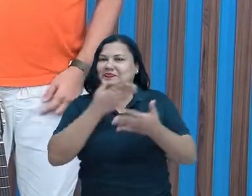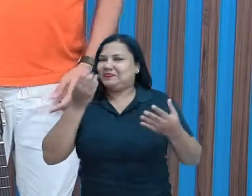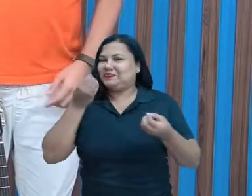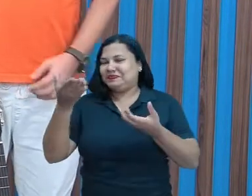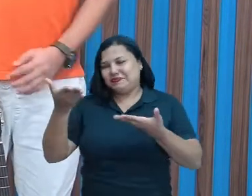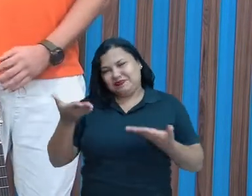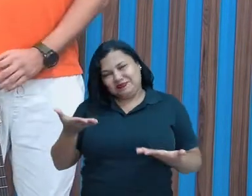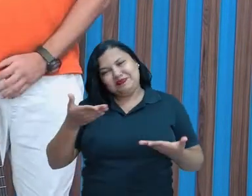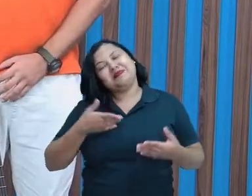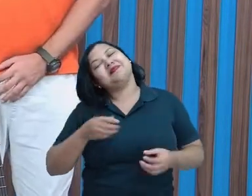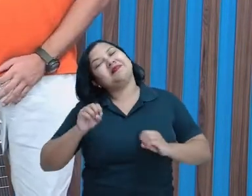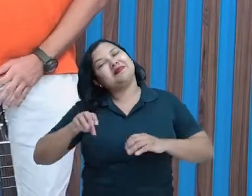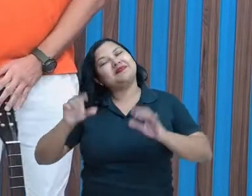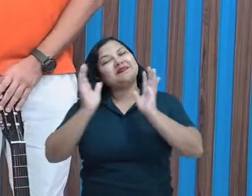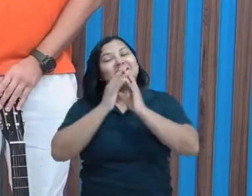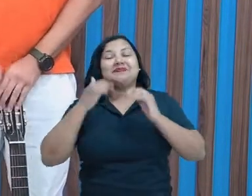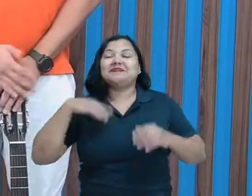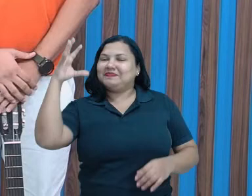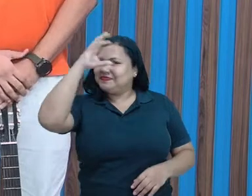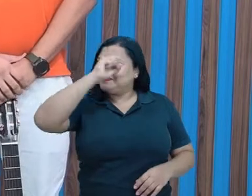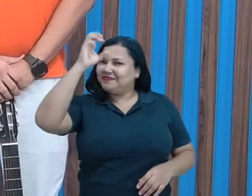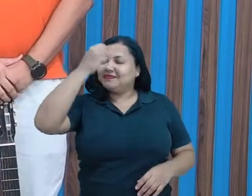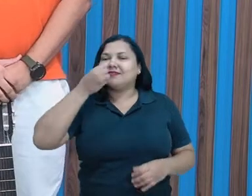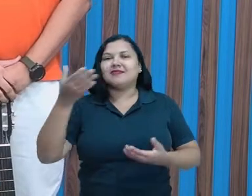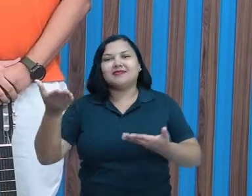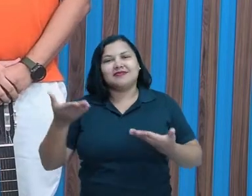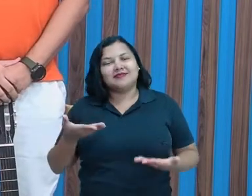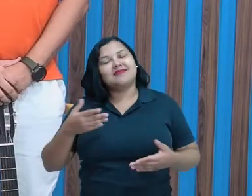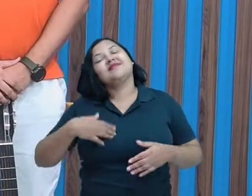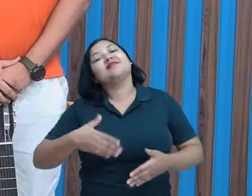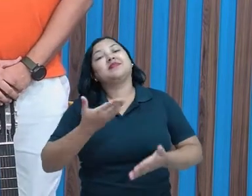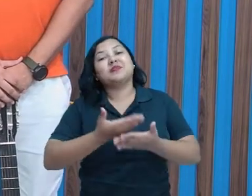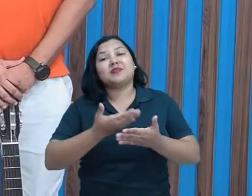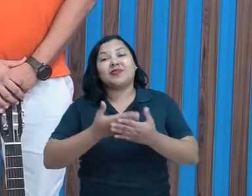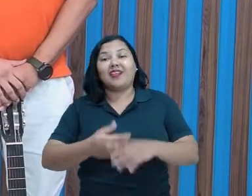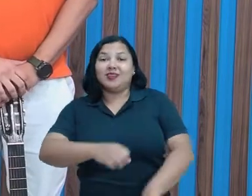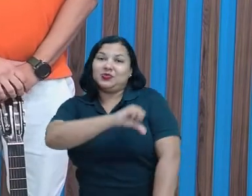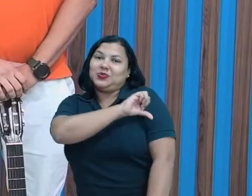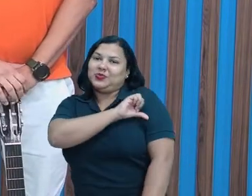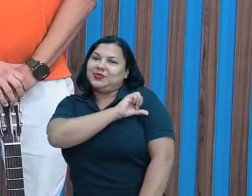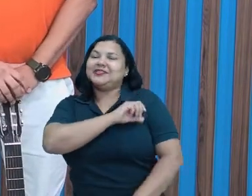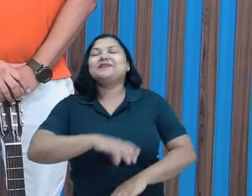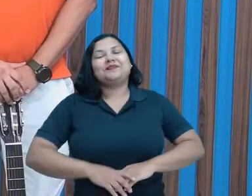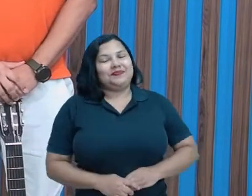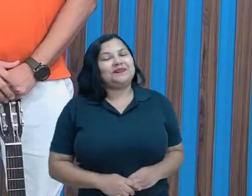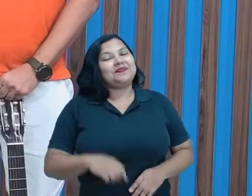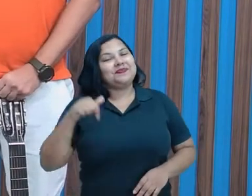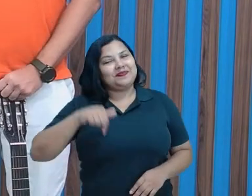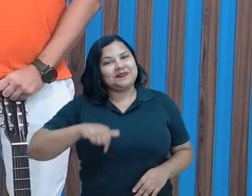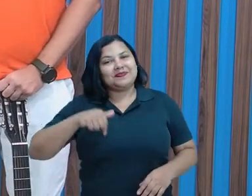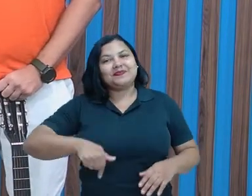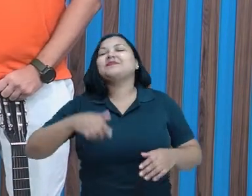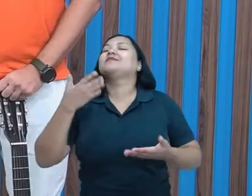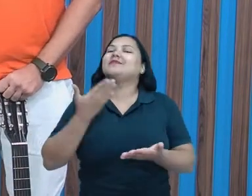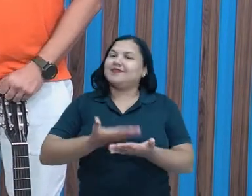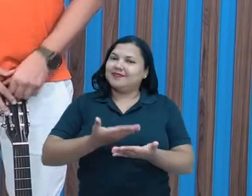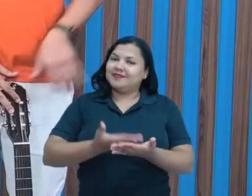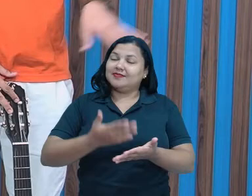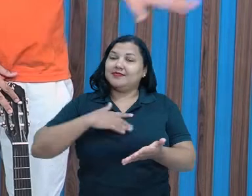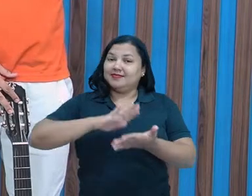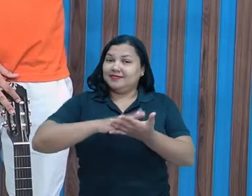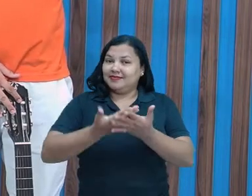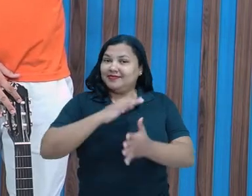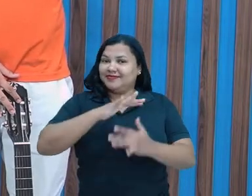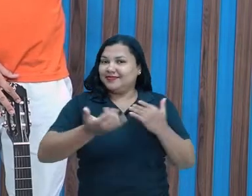aprendendo. Gente, sejam bem-vindos à aula dos anos finais do nono ano. Essa aula está sendo traduzida por Jéssica, que está aqui